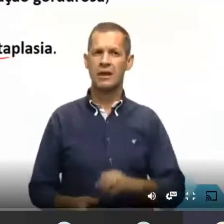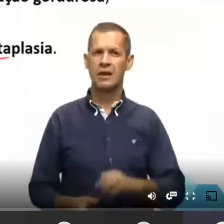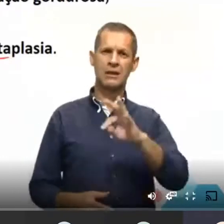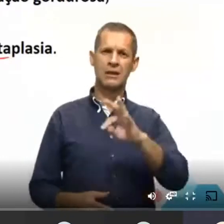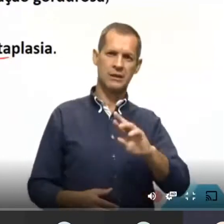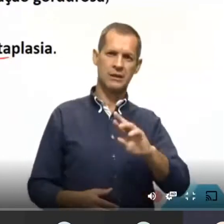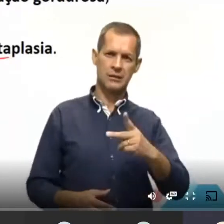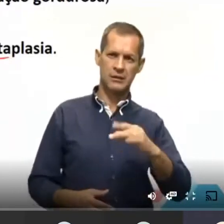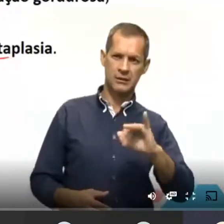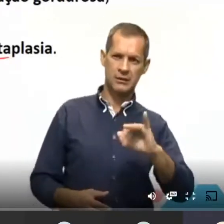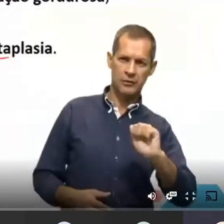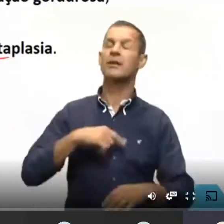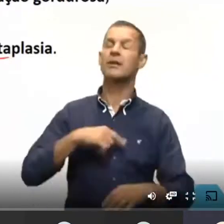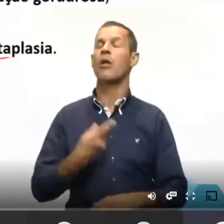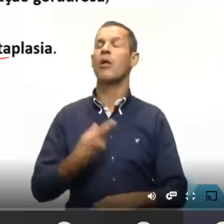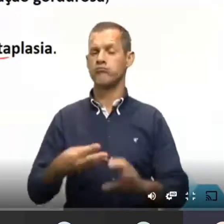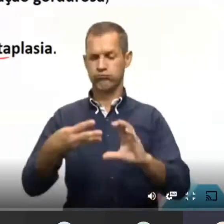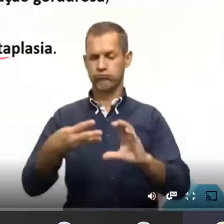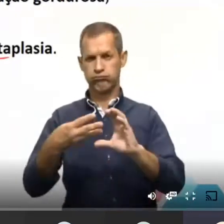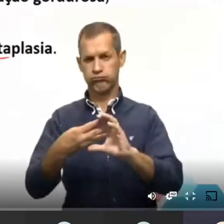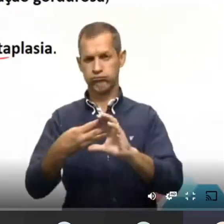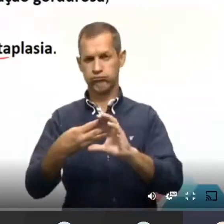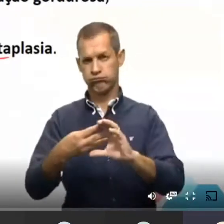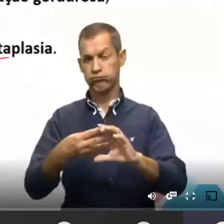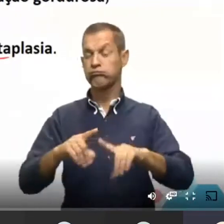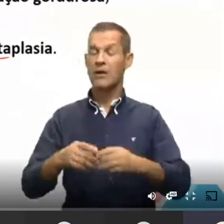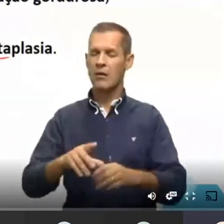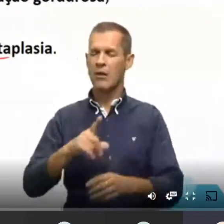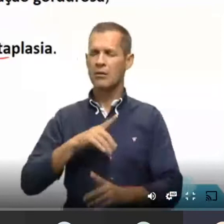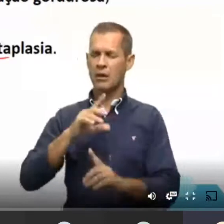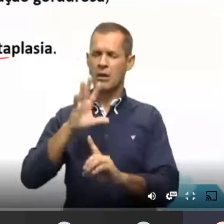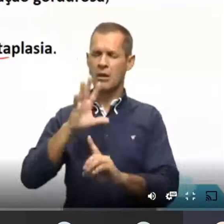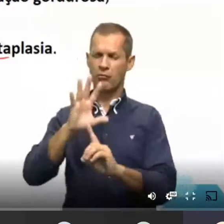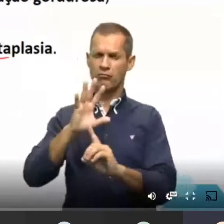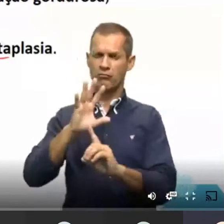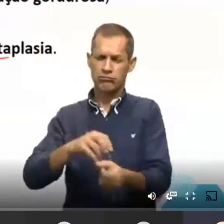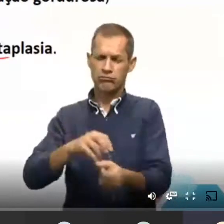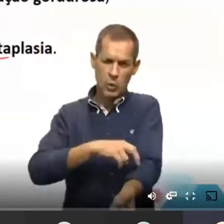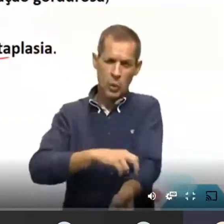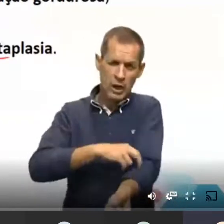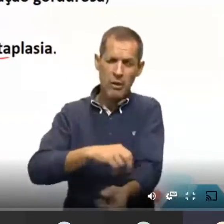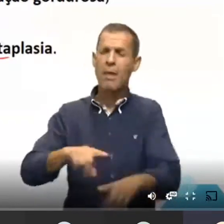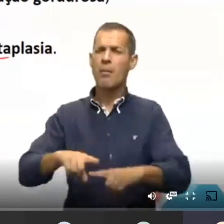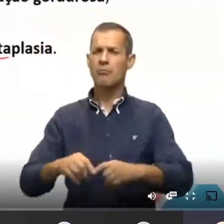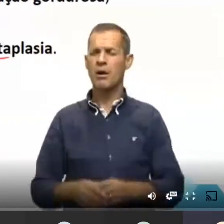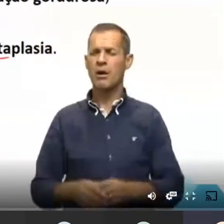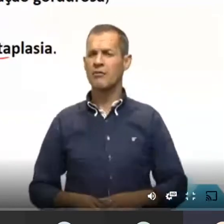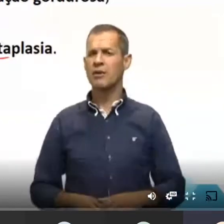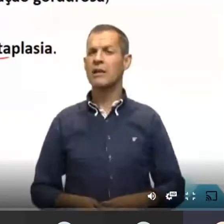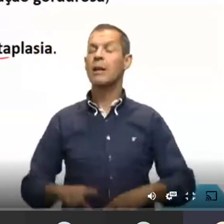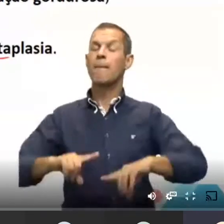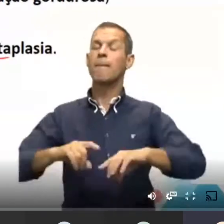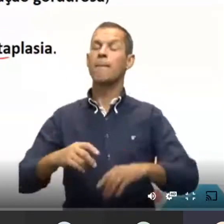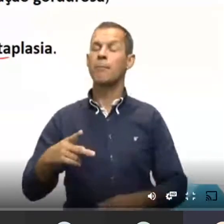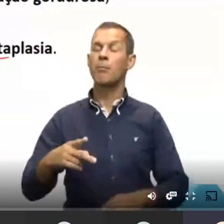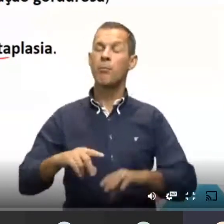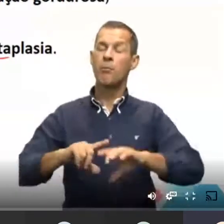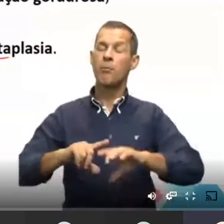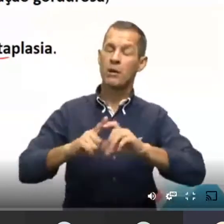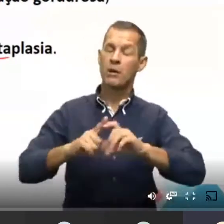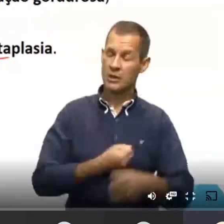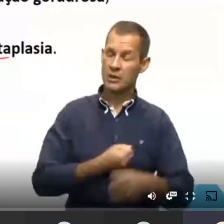da atrofia, né? Nós temos a nossa célula e ela vai sofrer um tipo de estresse e vai aumentar o seu